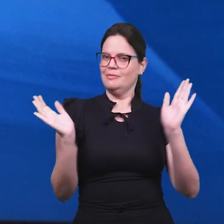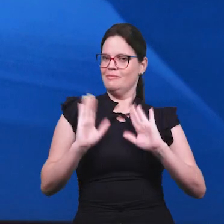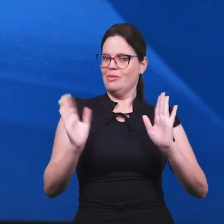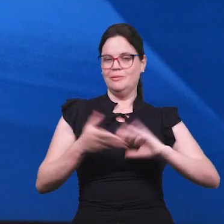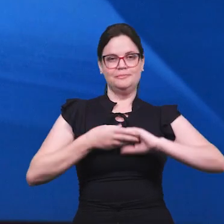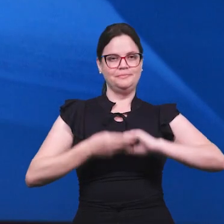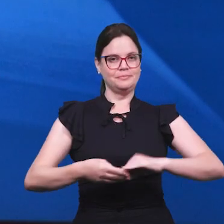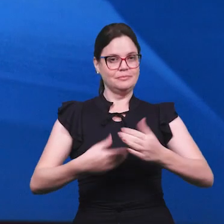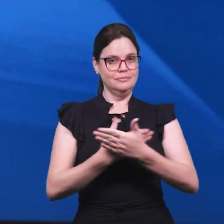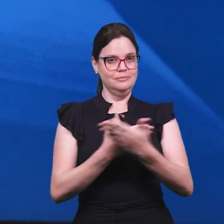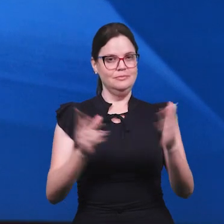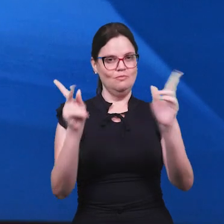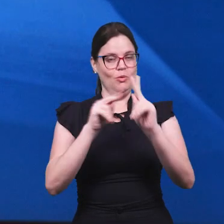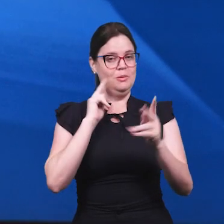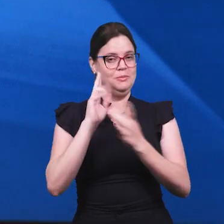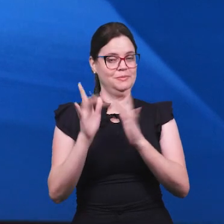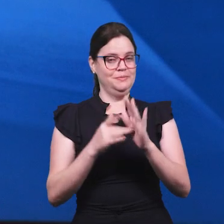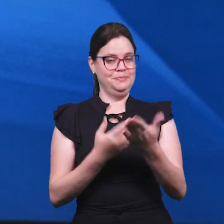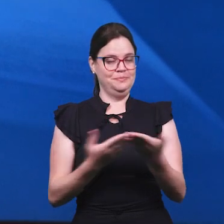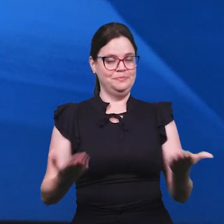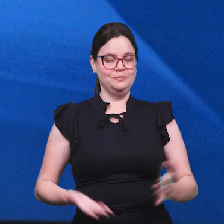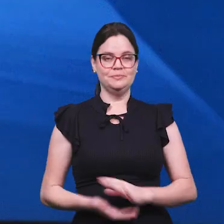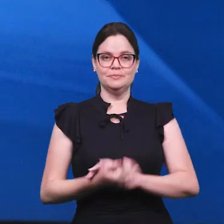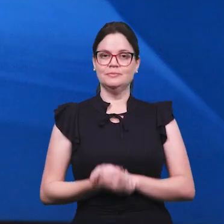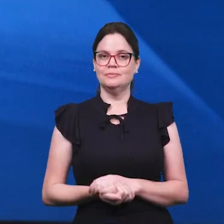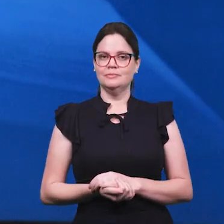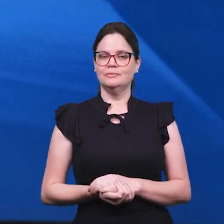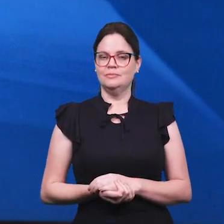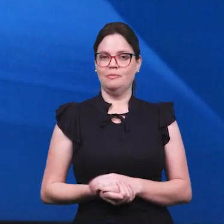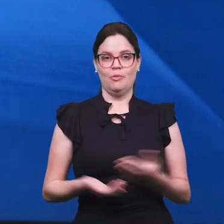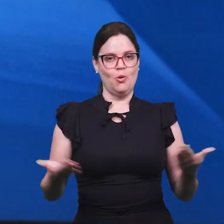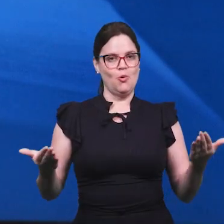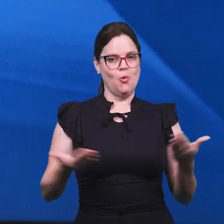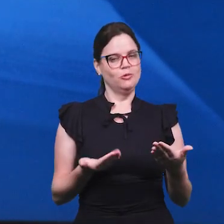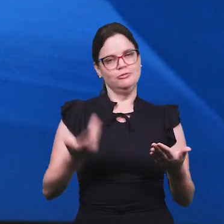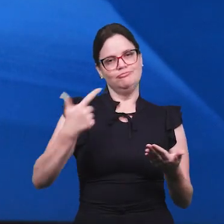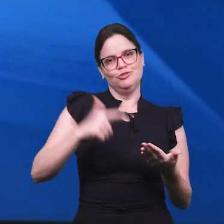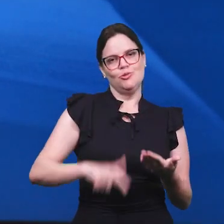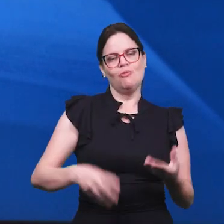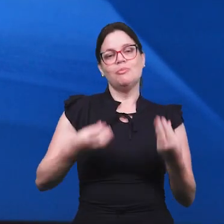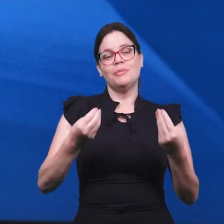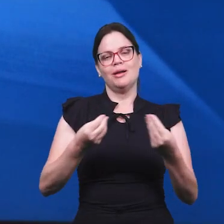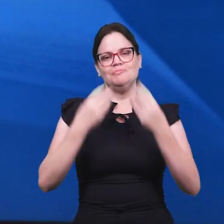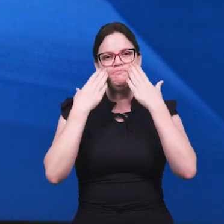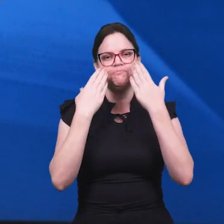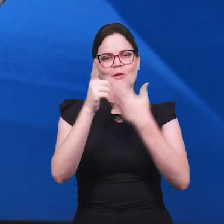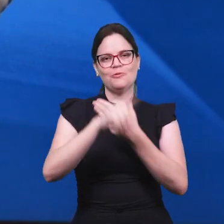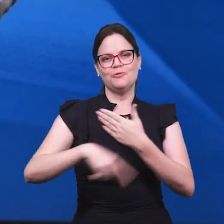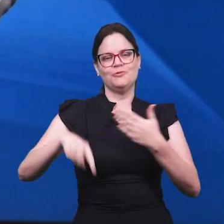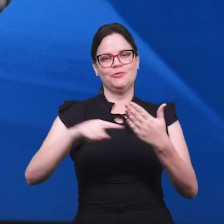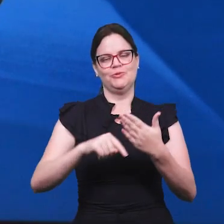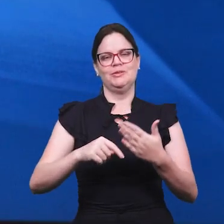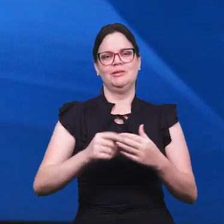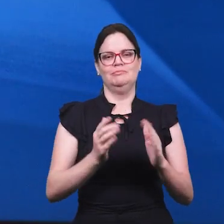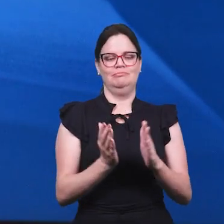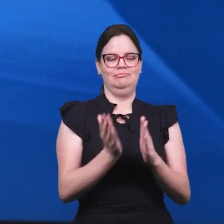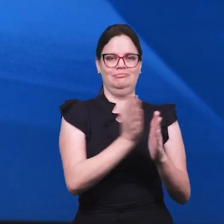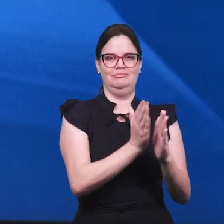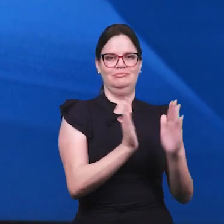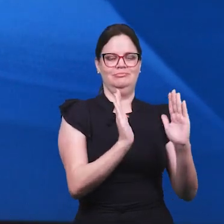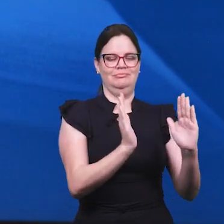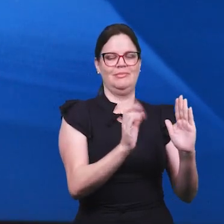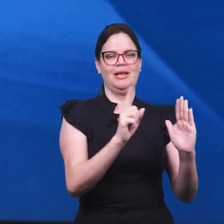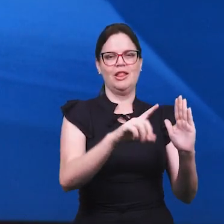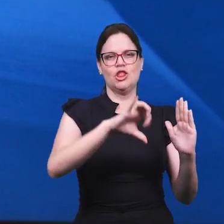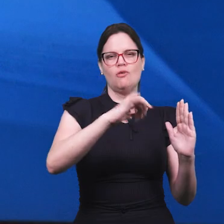Olá, eu quero cumprimentar a todos com a paz do Senhor Jesus. E mais uma vez, nós estamos aqui para apresentar aquela primeira parte